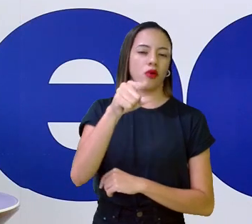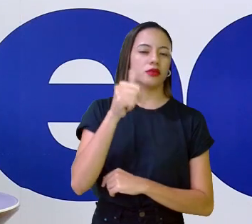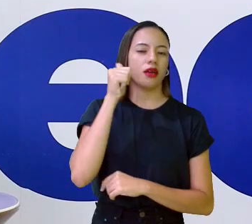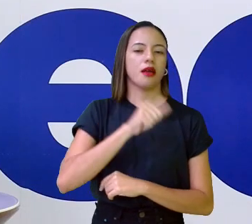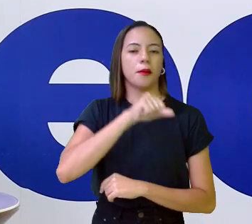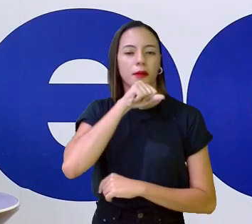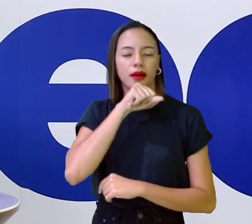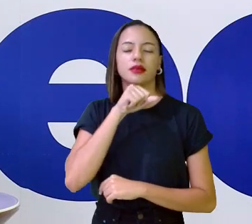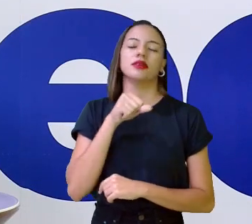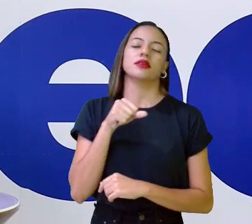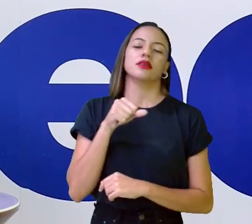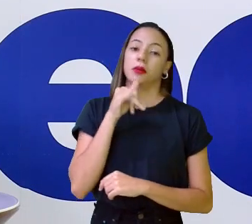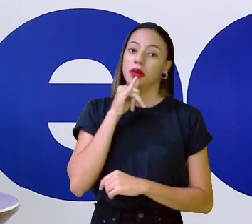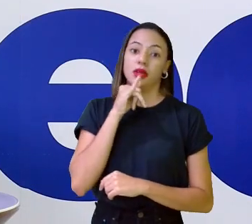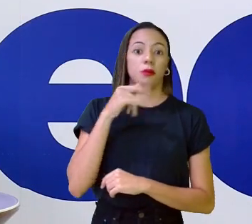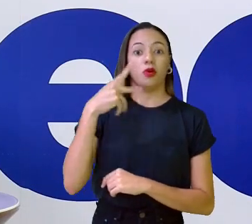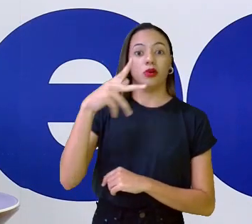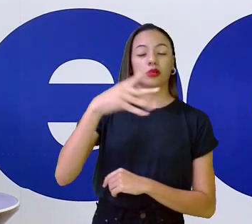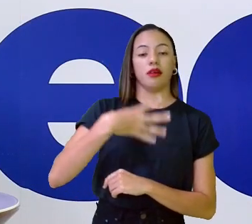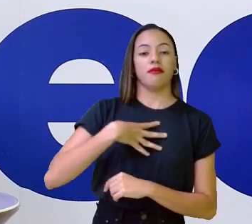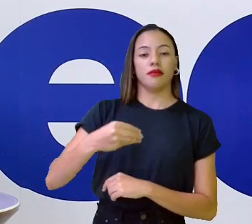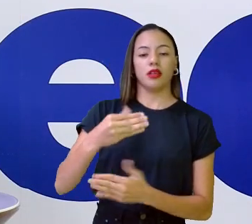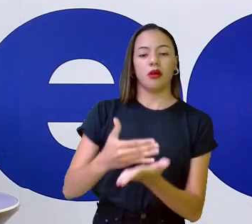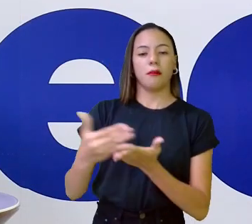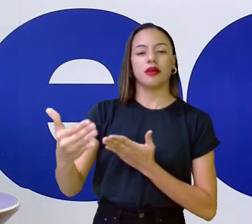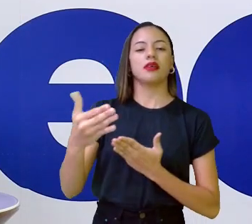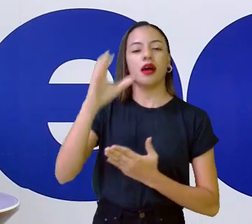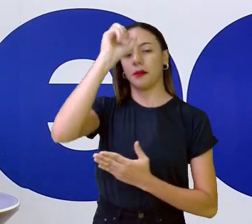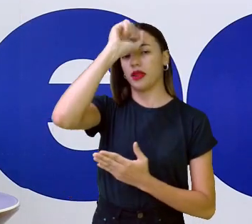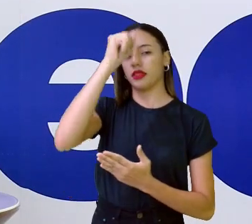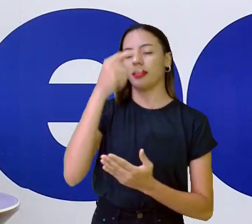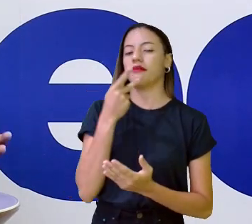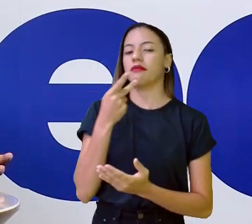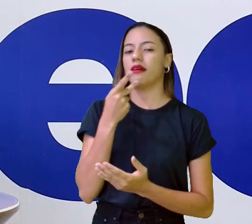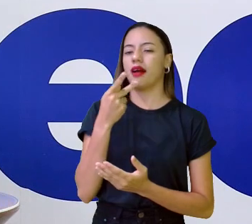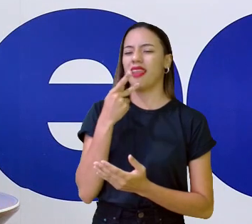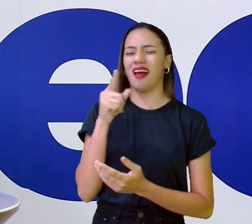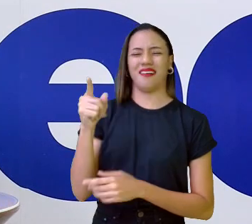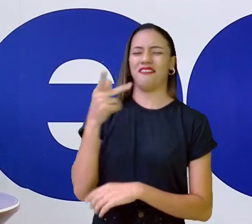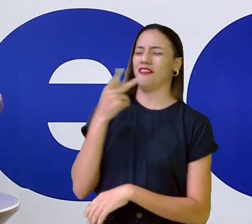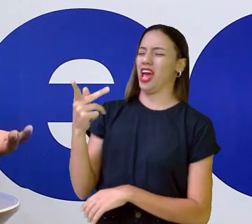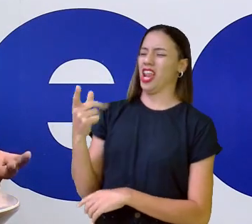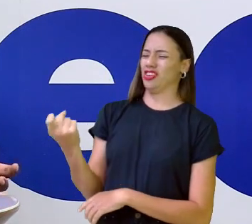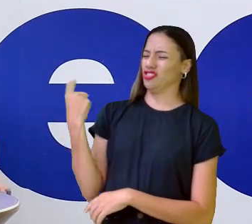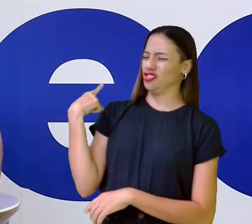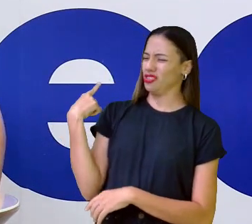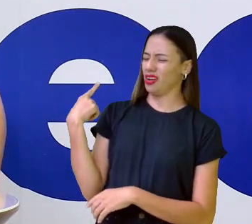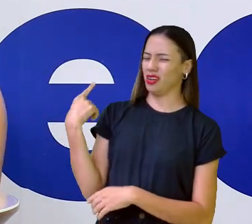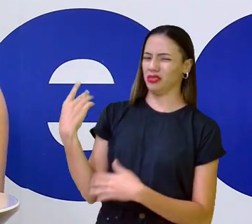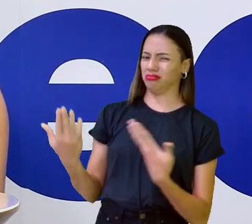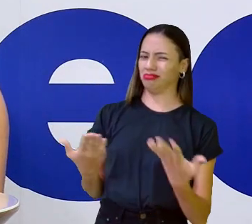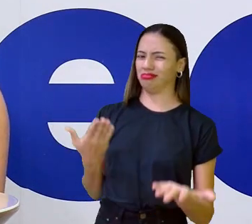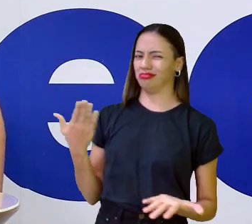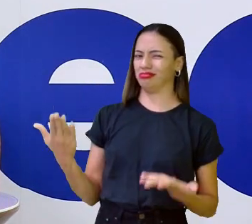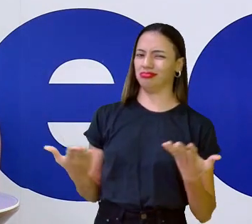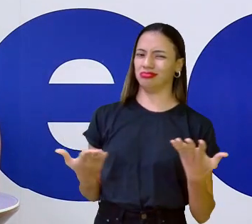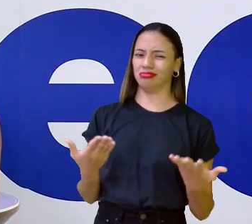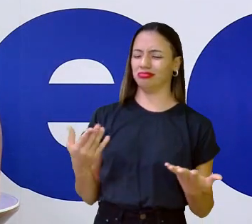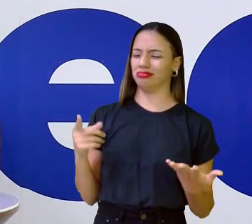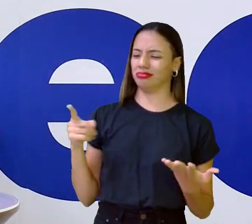você sabe que quando seu filho vai começando a aprender a falar, ele fala umas coisas meio estranhas, né? Sim. Ele fala como se